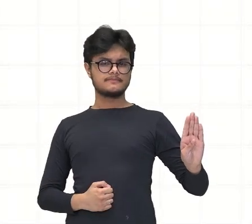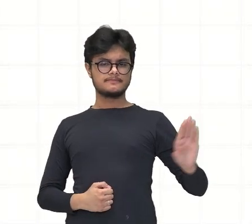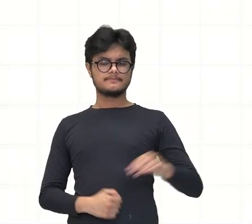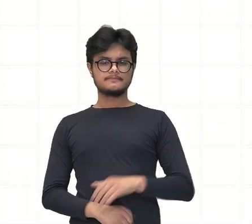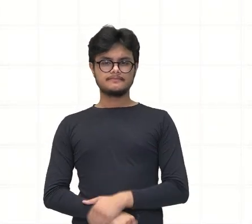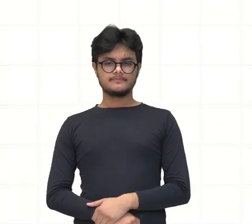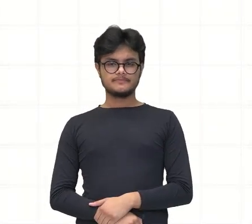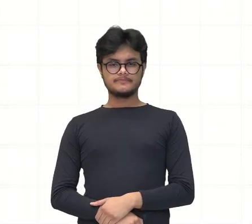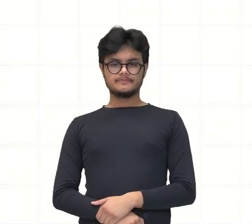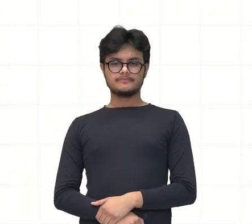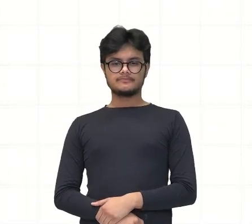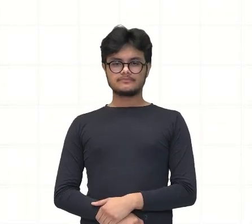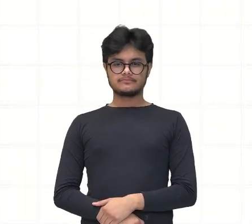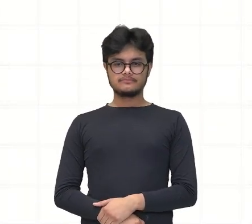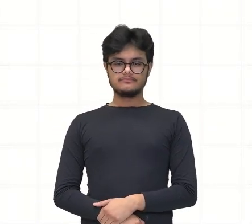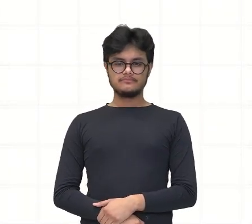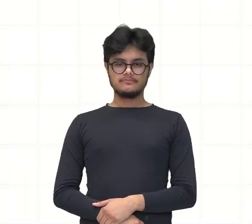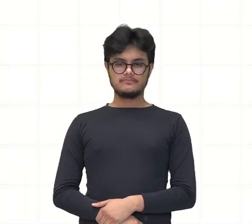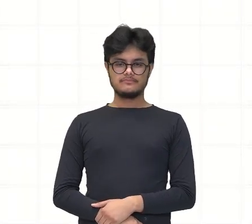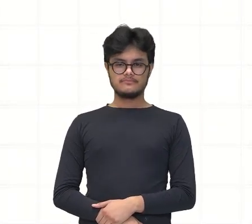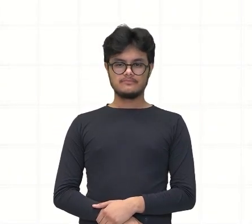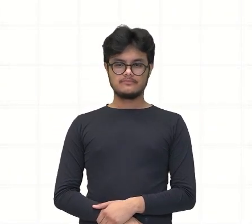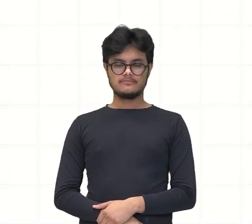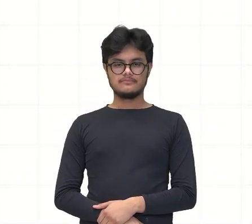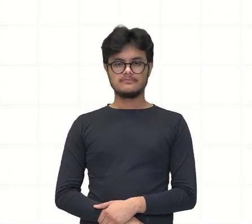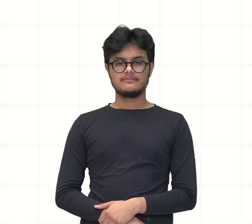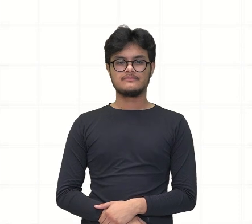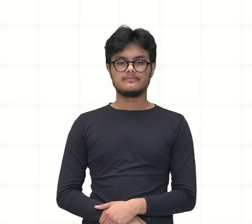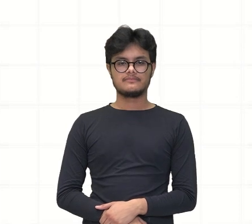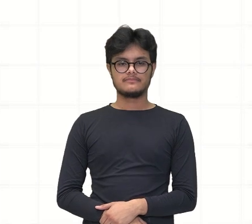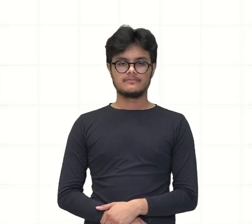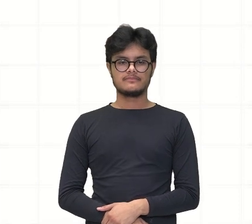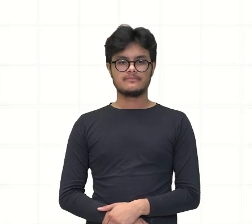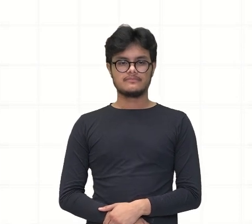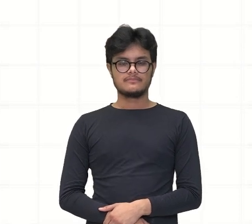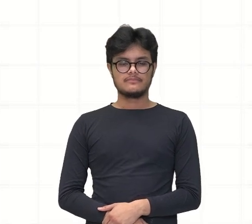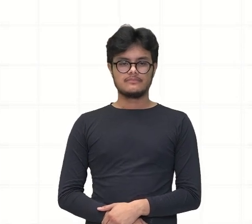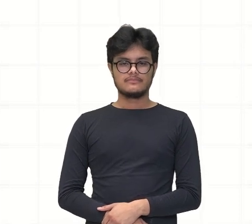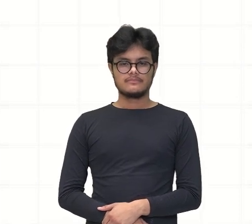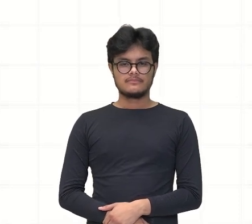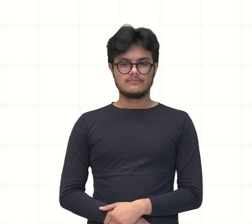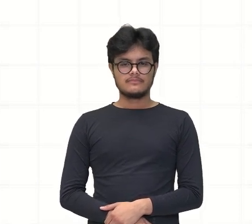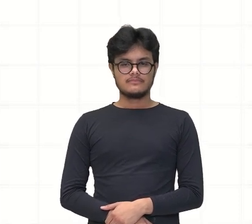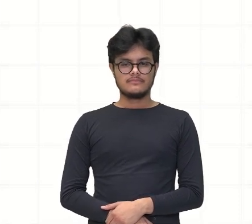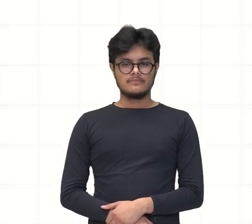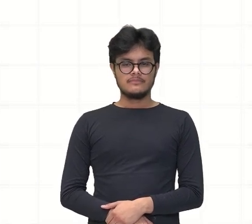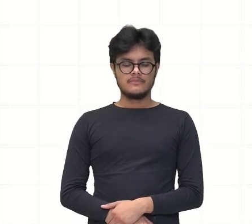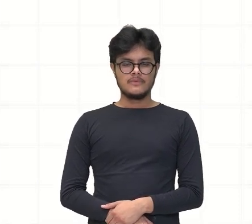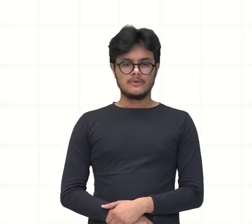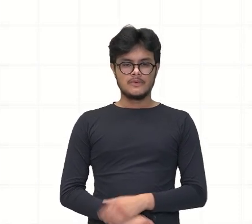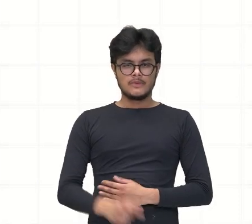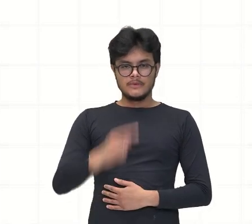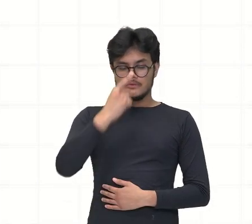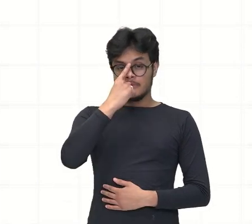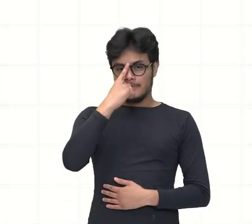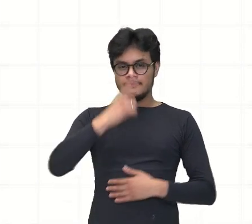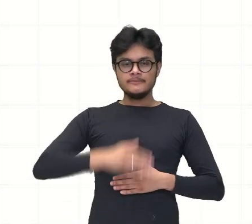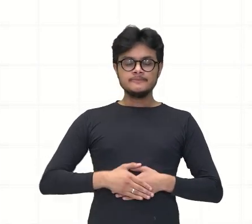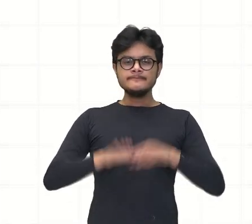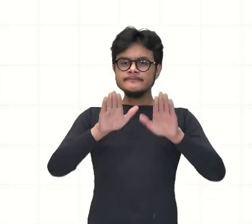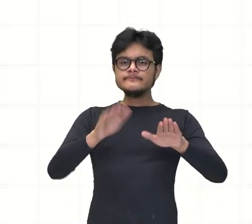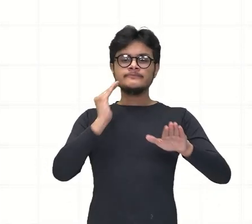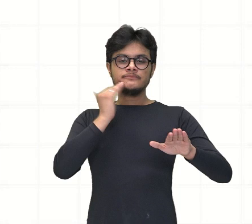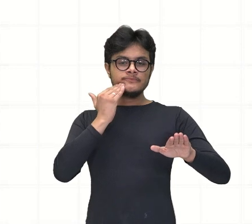de 1000 megabytes possui quantos, ou de 1 terabyte possui quantos megabytes? E aí eu tenho que entender